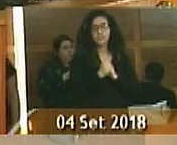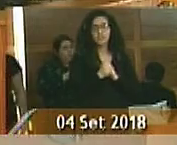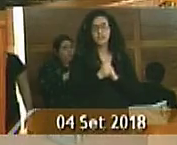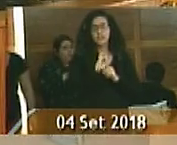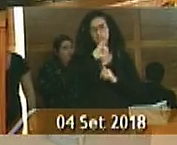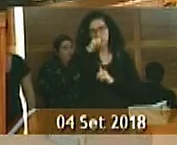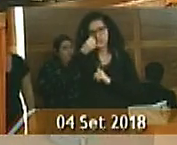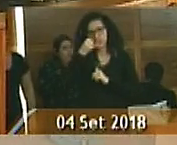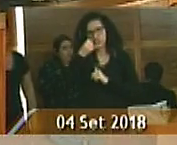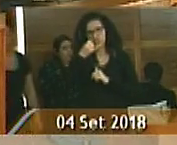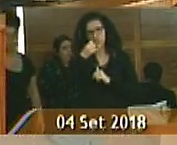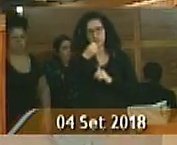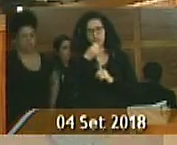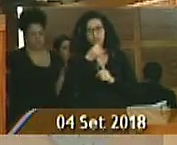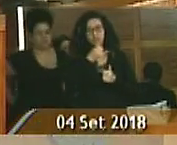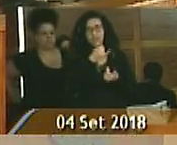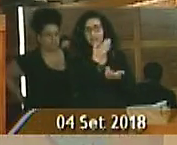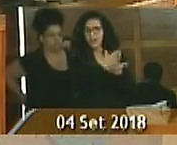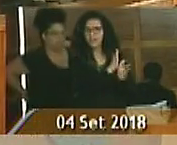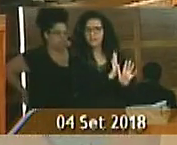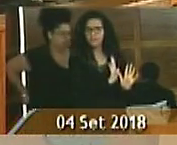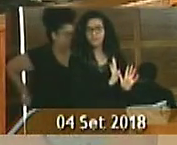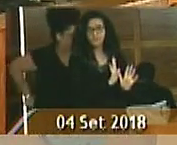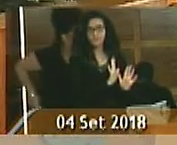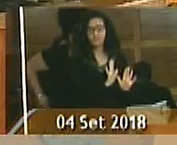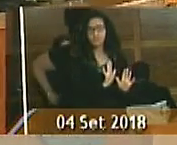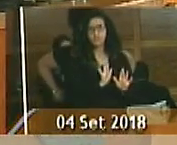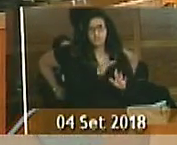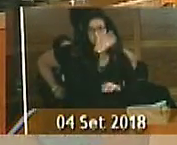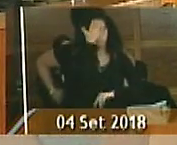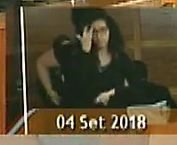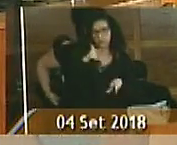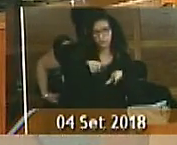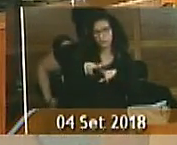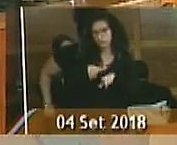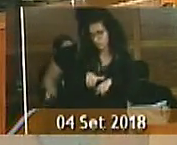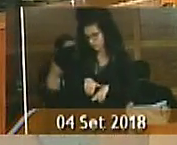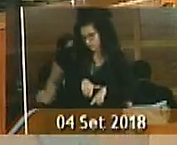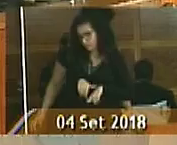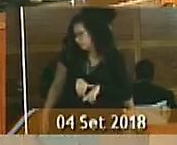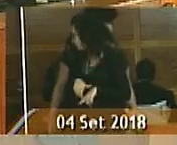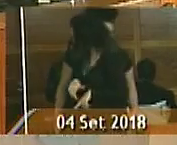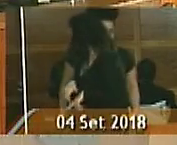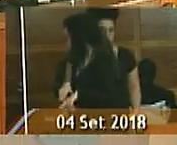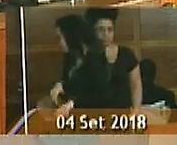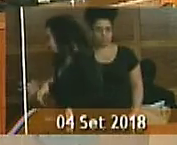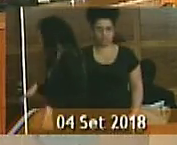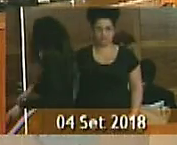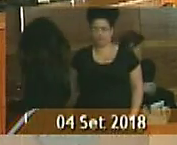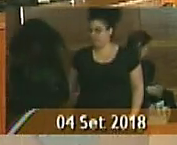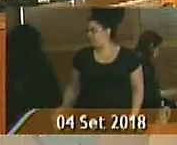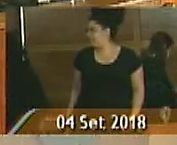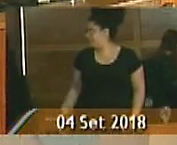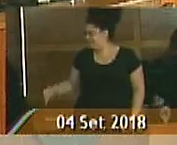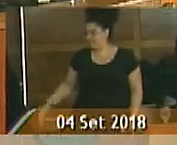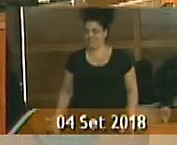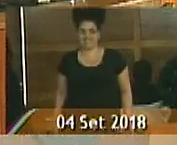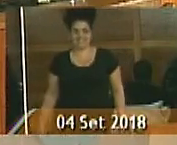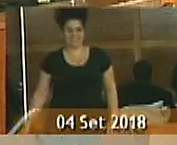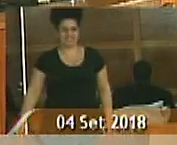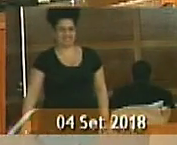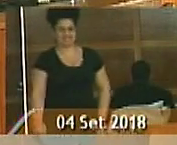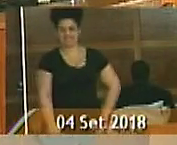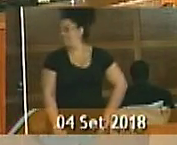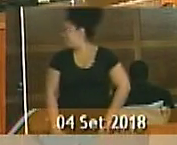de janeiro cortar de vez. Ou seja, o trabalhador, ele recebe só no trabalho que ele faz. Porém, a Tecnip